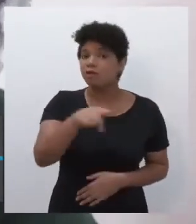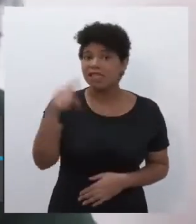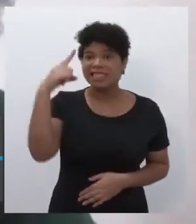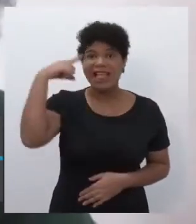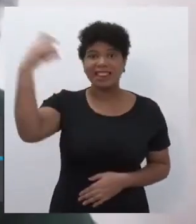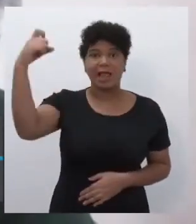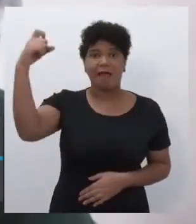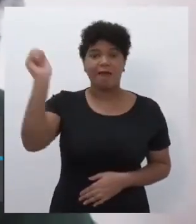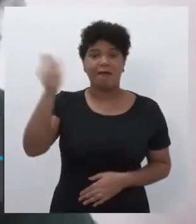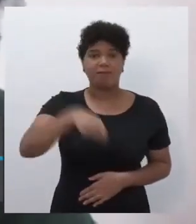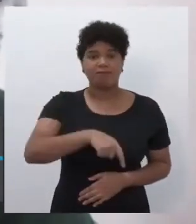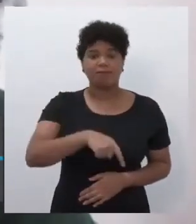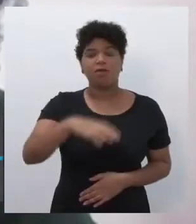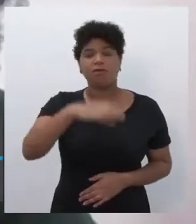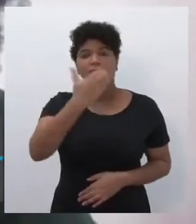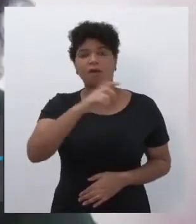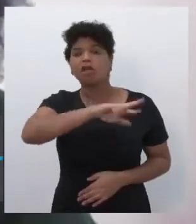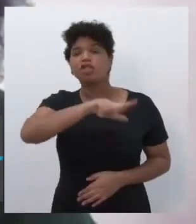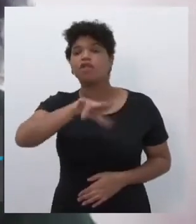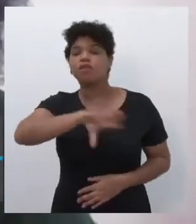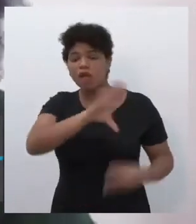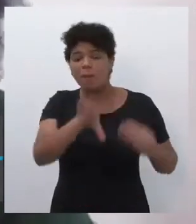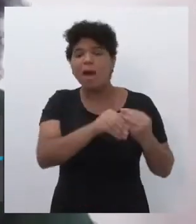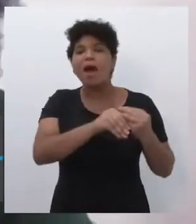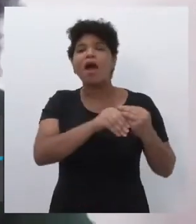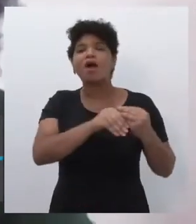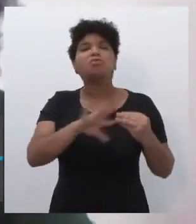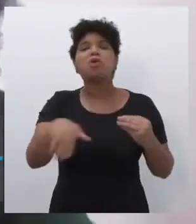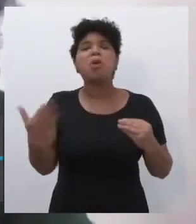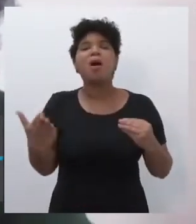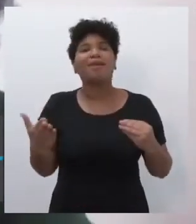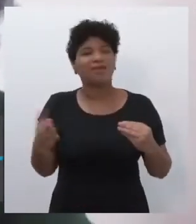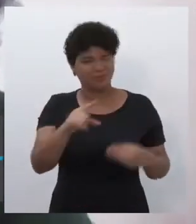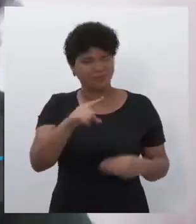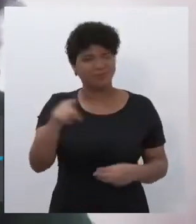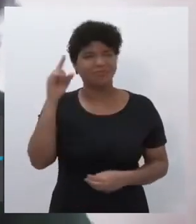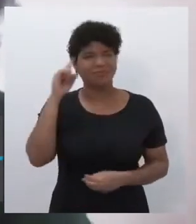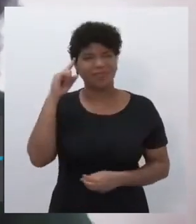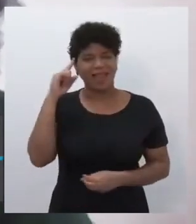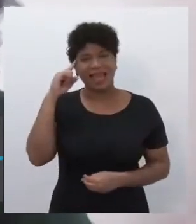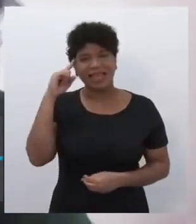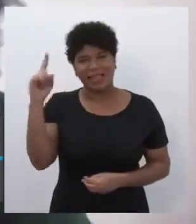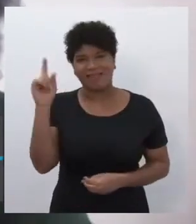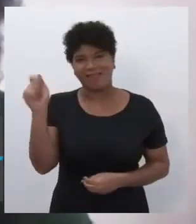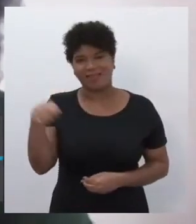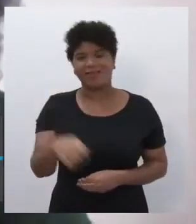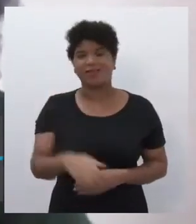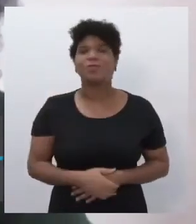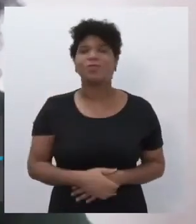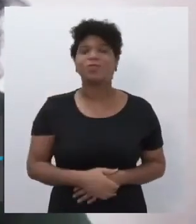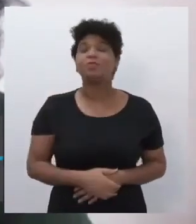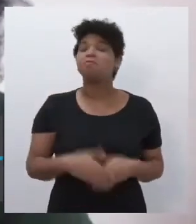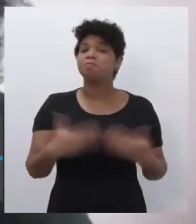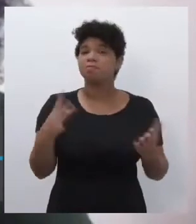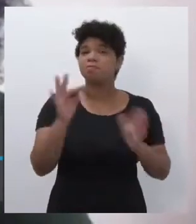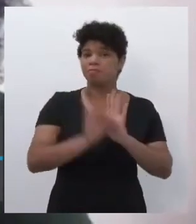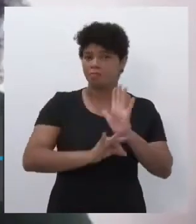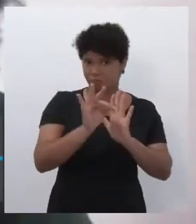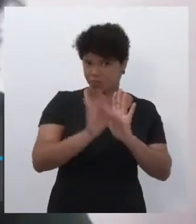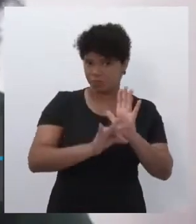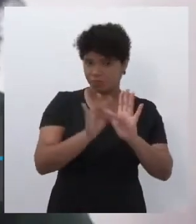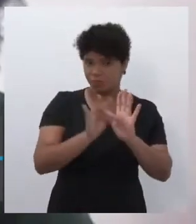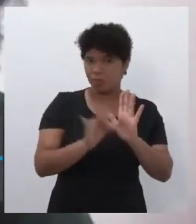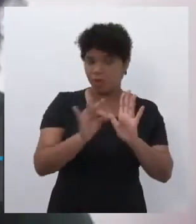gente apontou para vocês com o infográfico. E esse texto, de acordo com o infográfico, também pode ser um